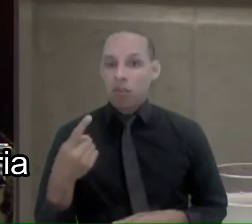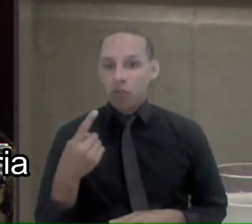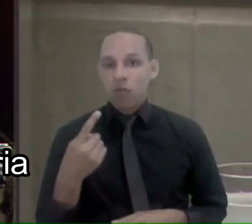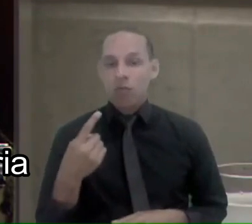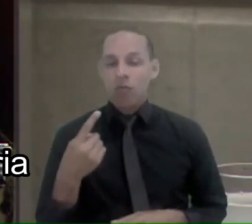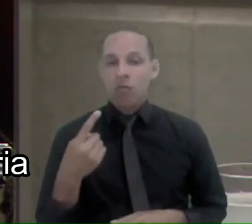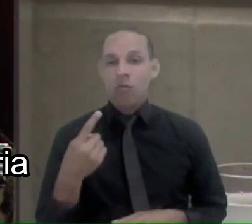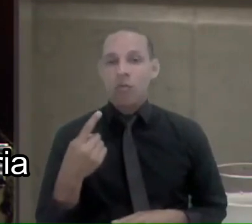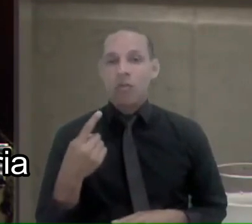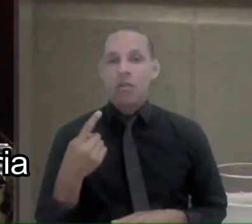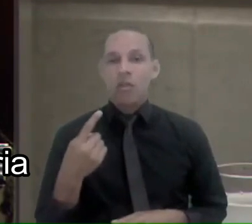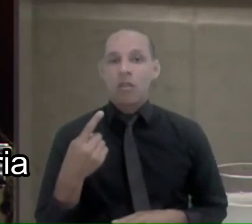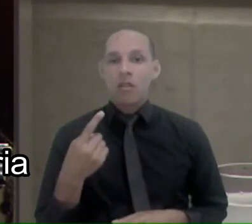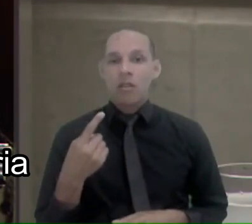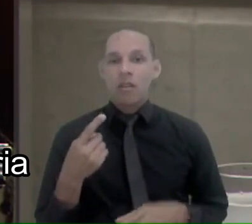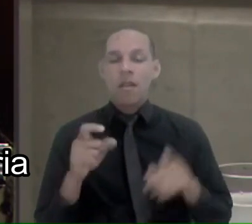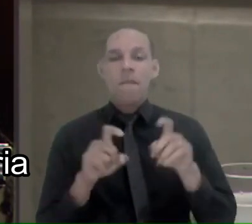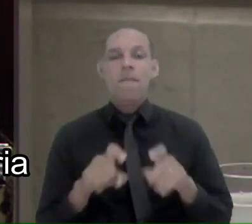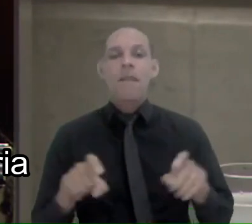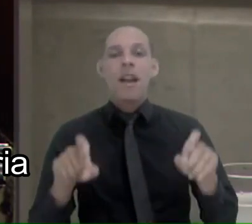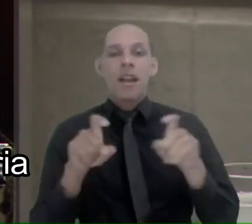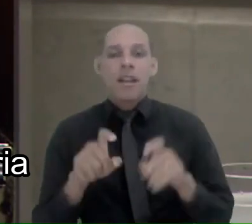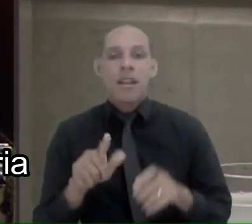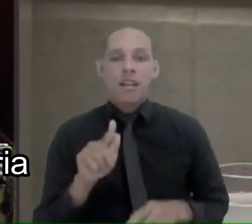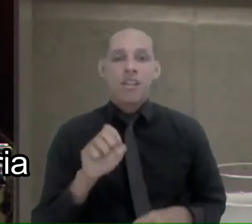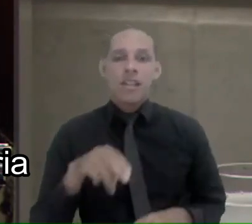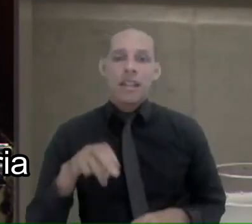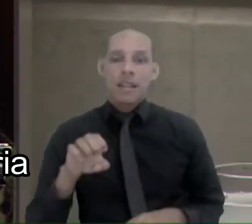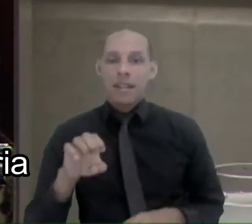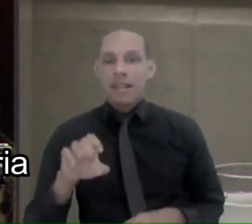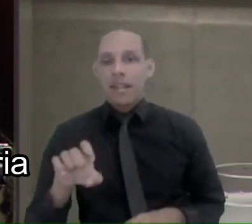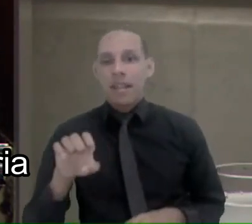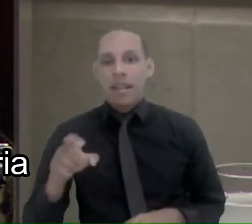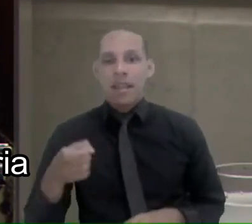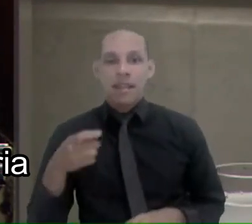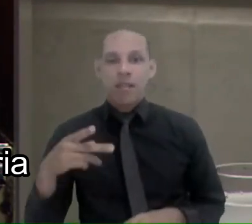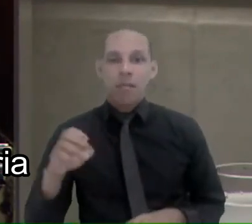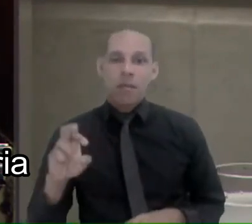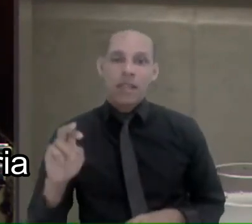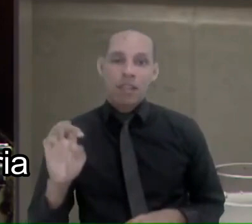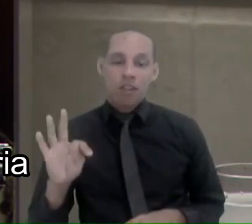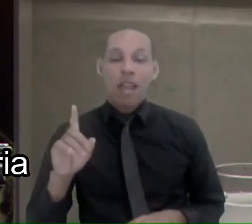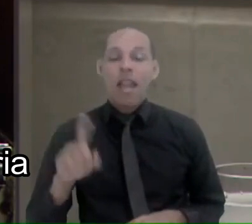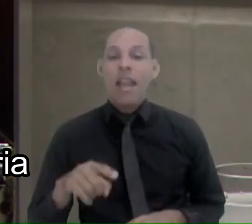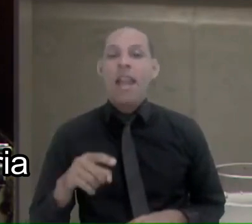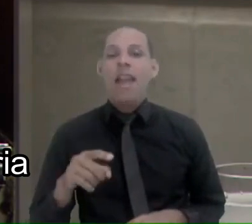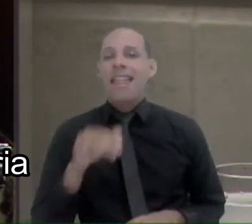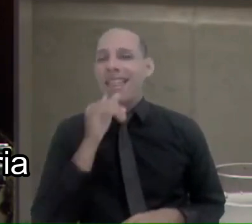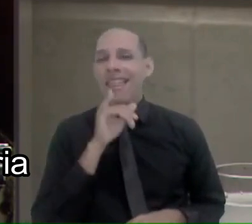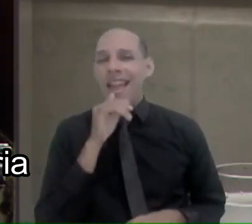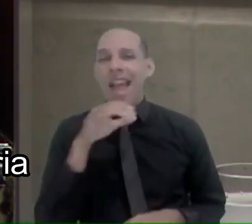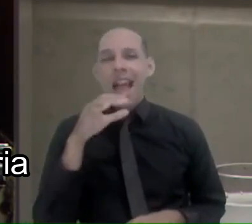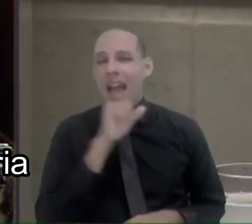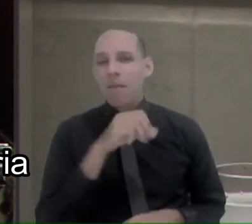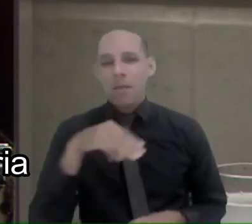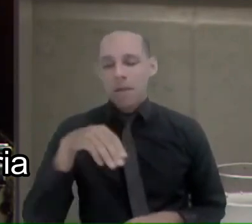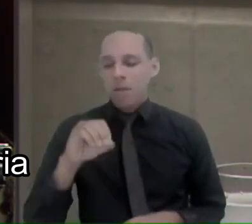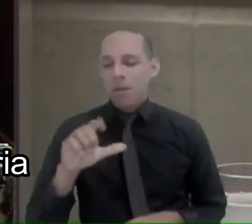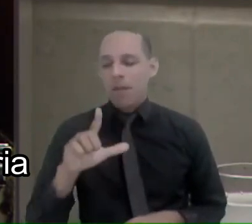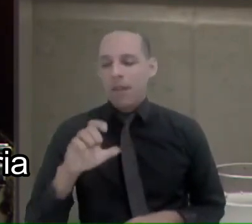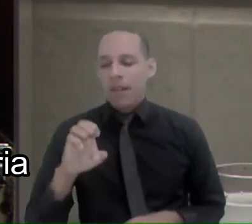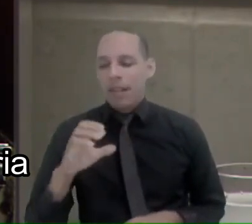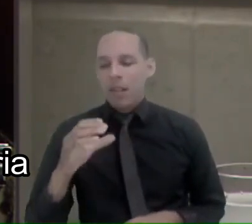com todas as máquinas de GeneXpert, as máquinas que fazem o teste rápido molecular, sem